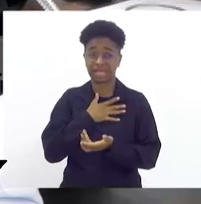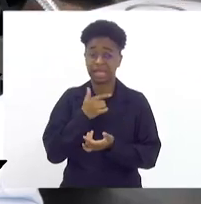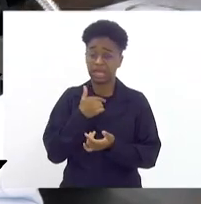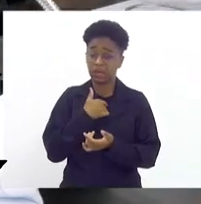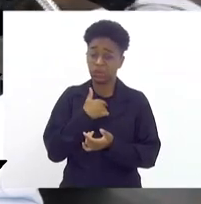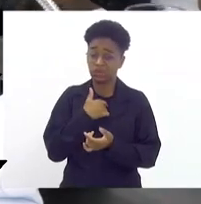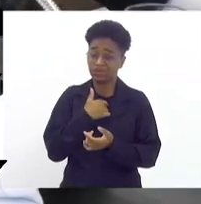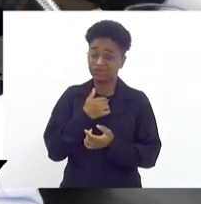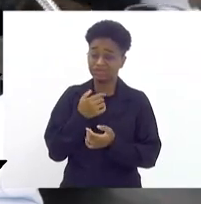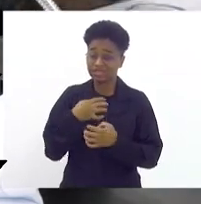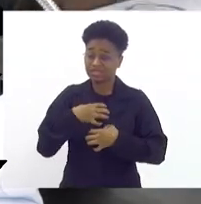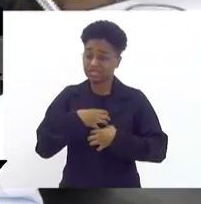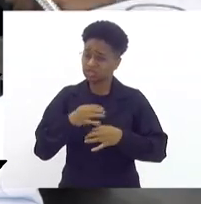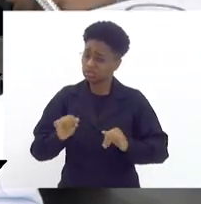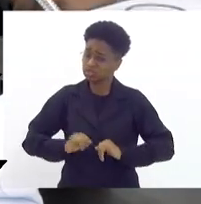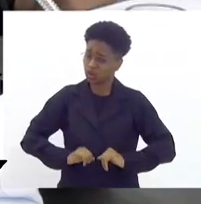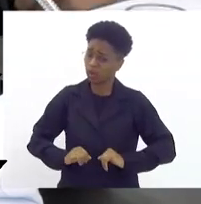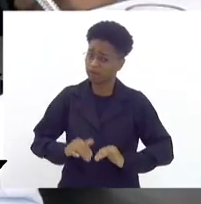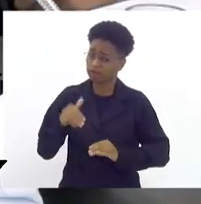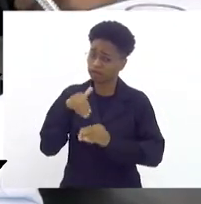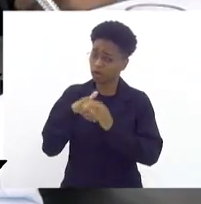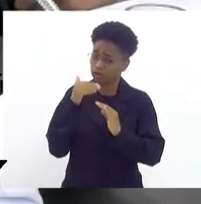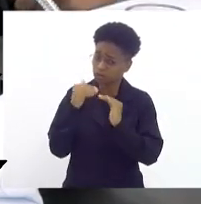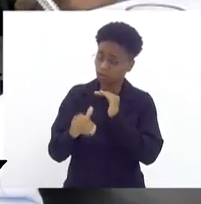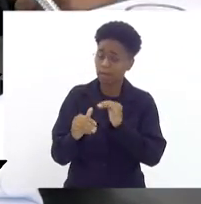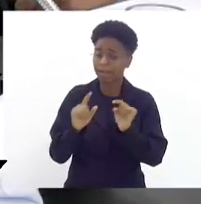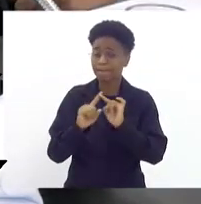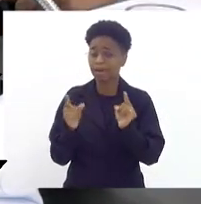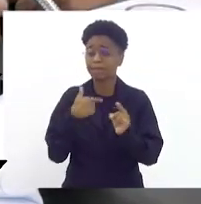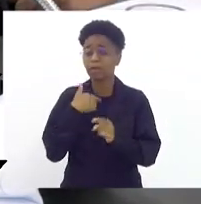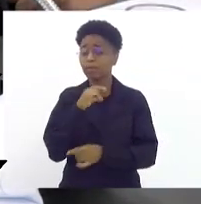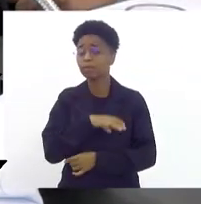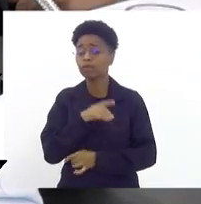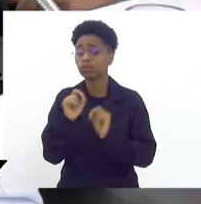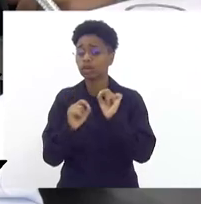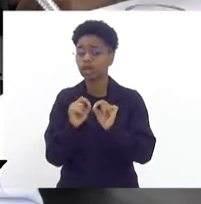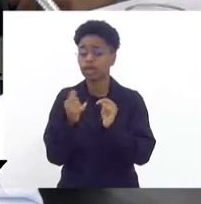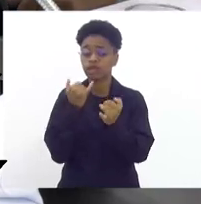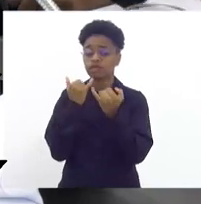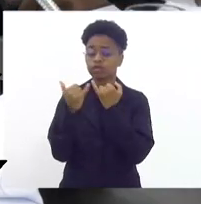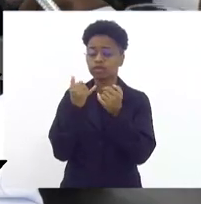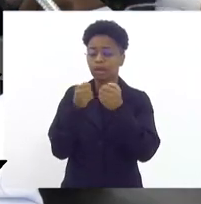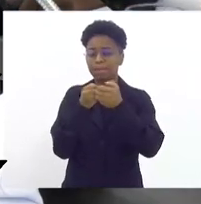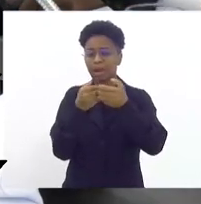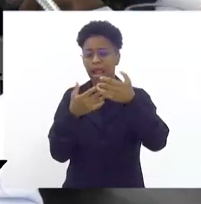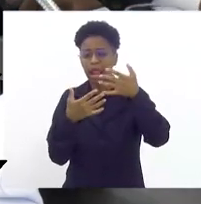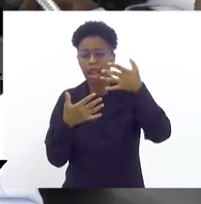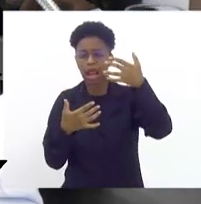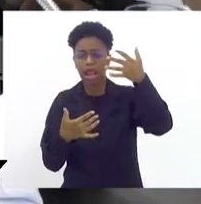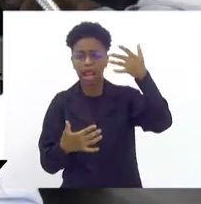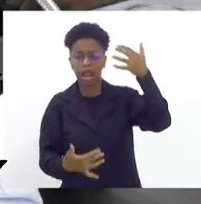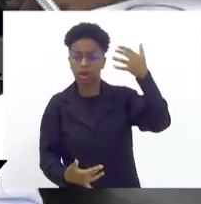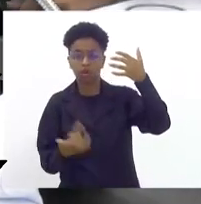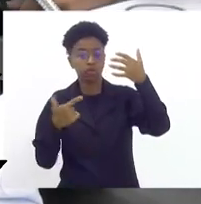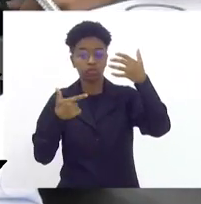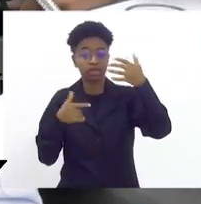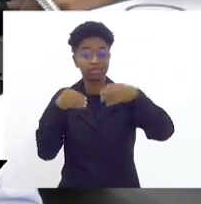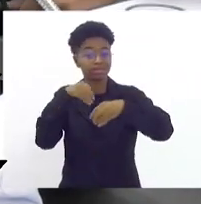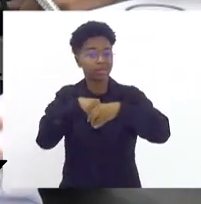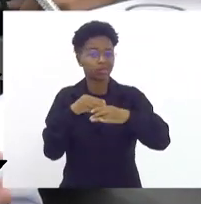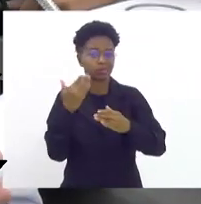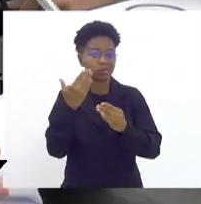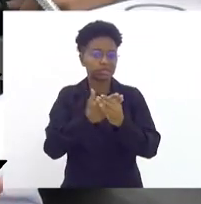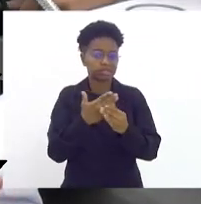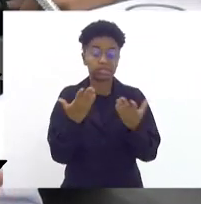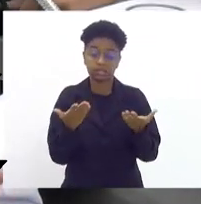na divergência. Só que o meu receio é que todo esse cabedal de informações não vai carrear o processo. Na verdade, vai